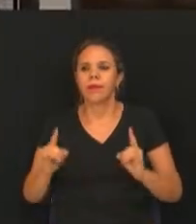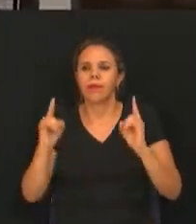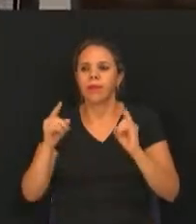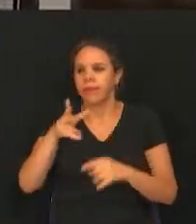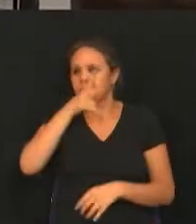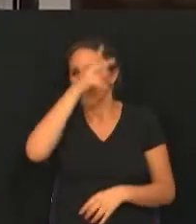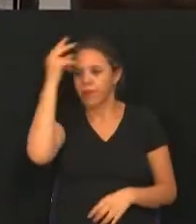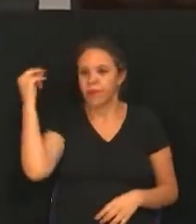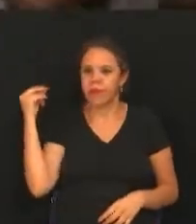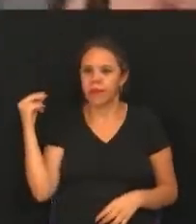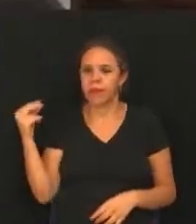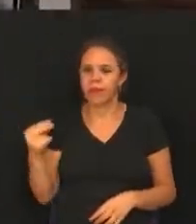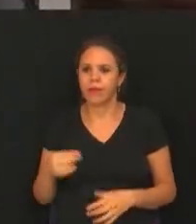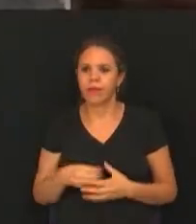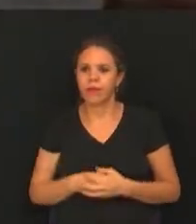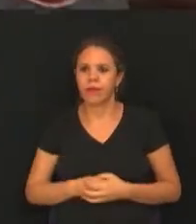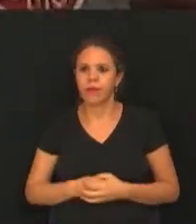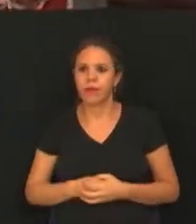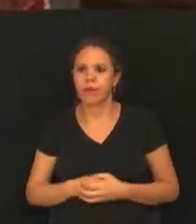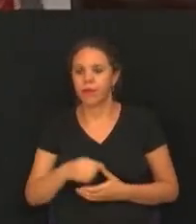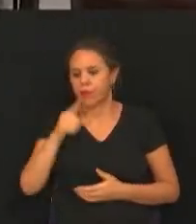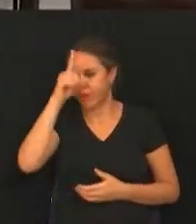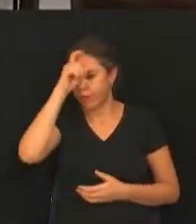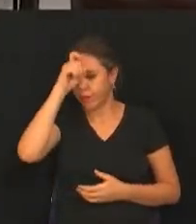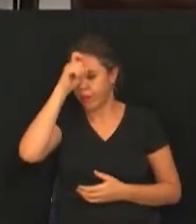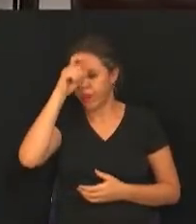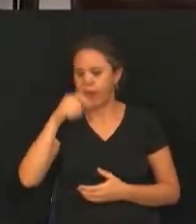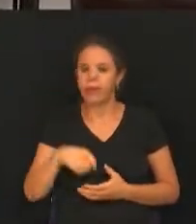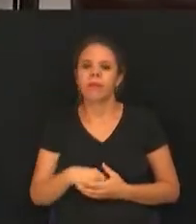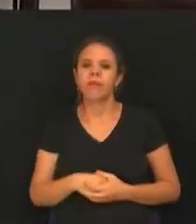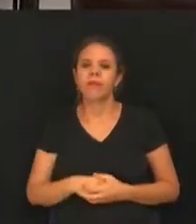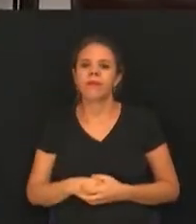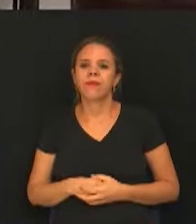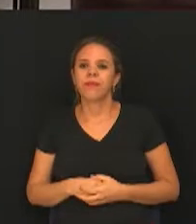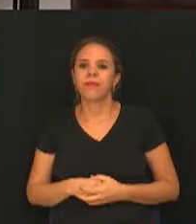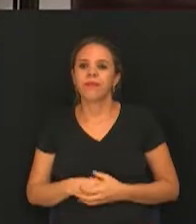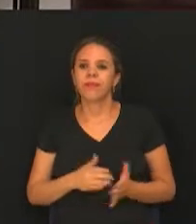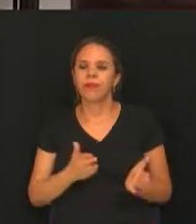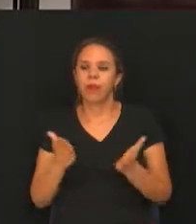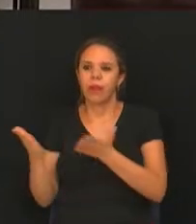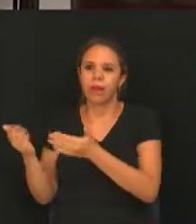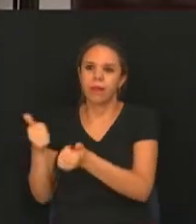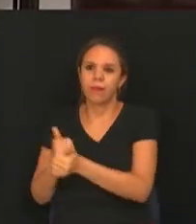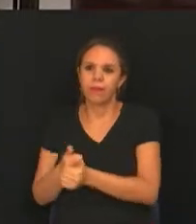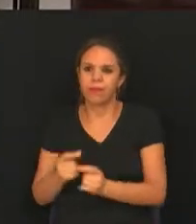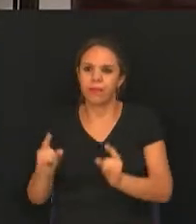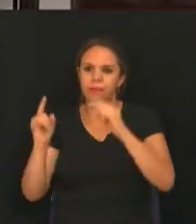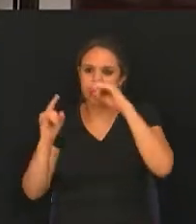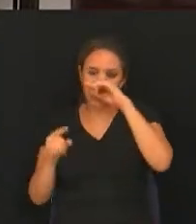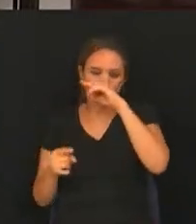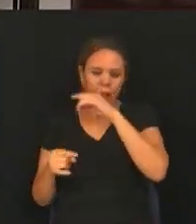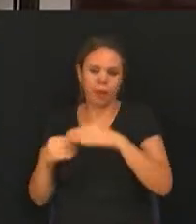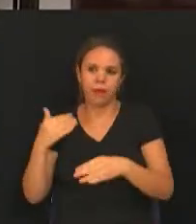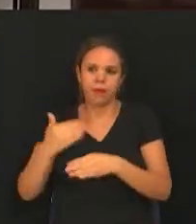prefeitura, né? Era um hospital. Ali do lado direito nós temos o Palácio dos